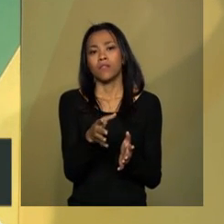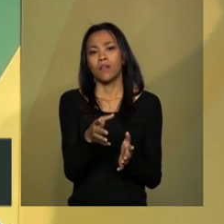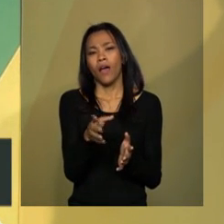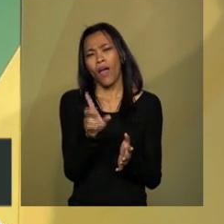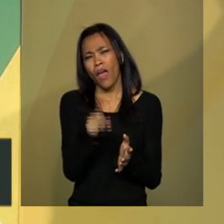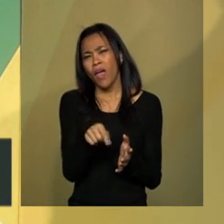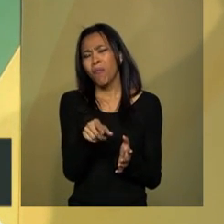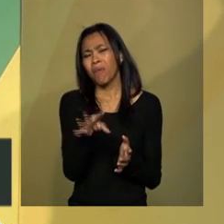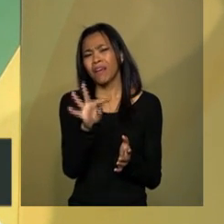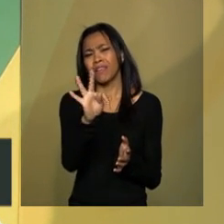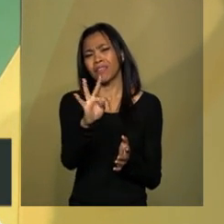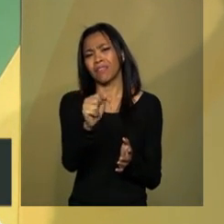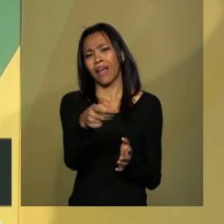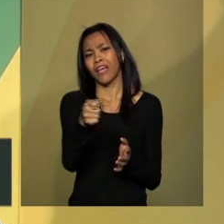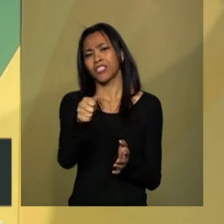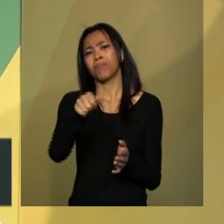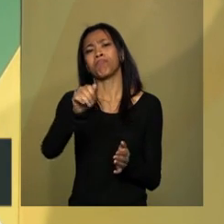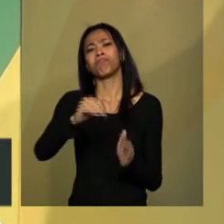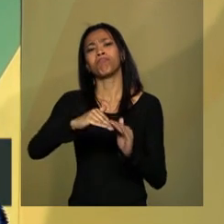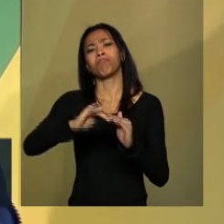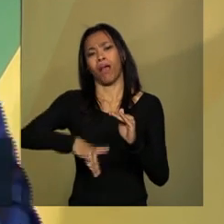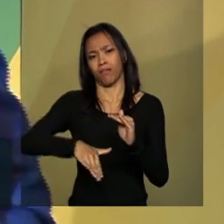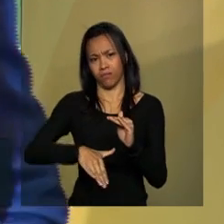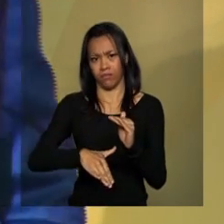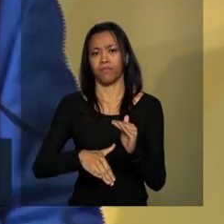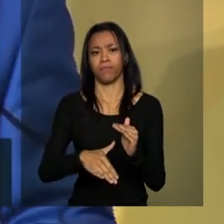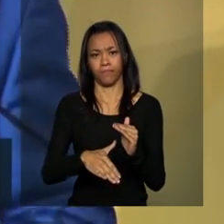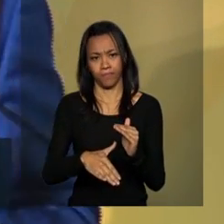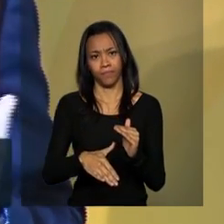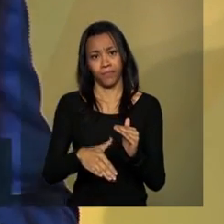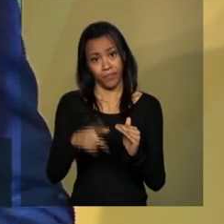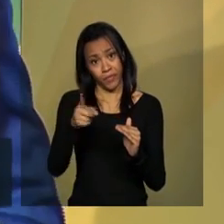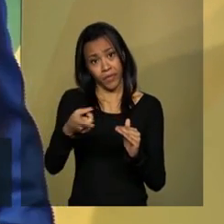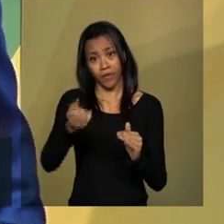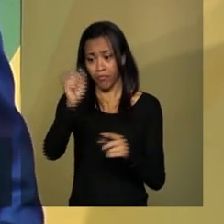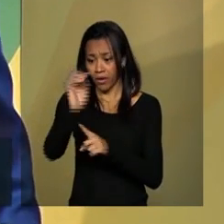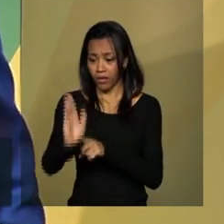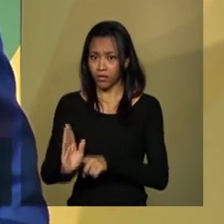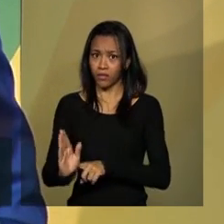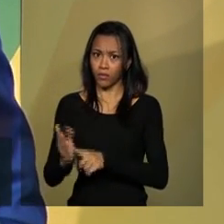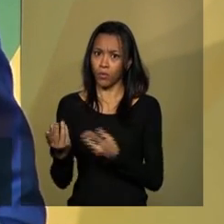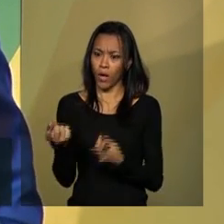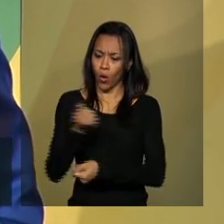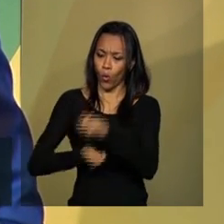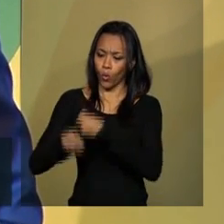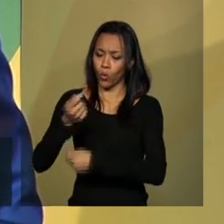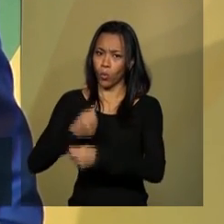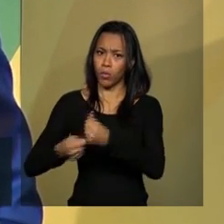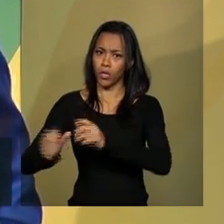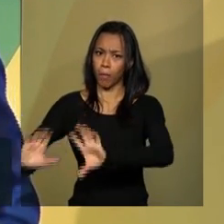mas é uma taxa muito baixa ainda para uma economia emergente de um país de